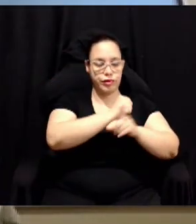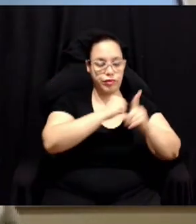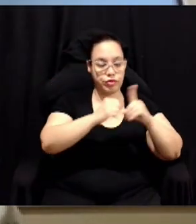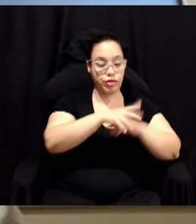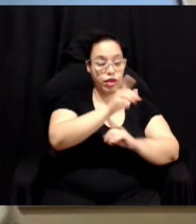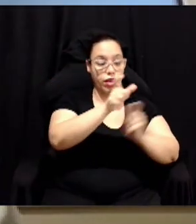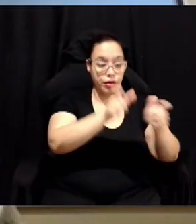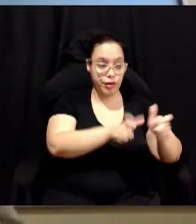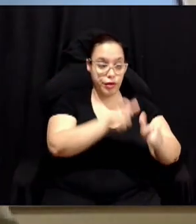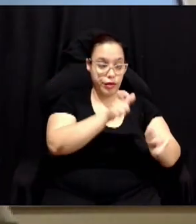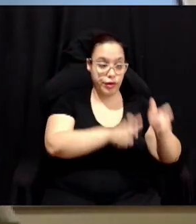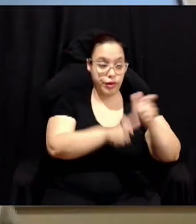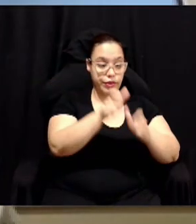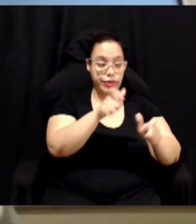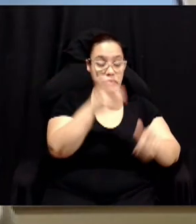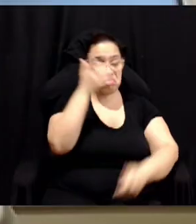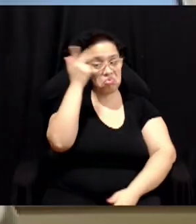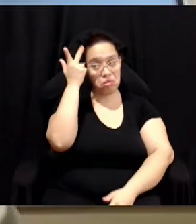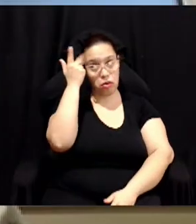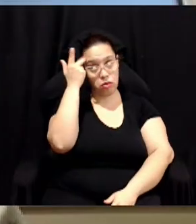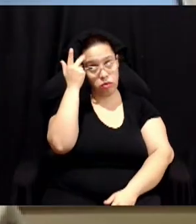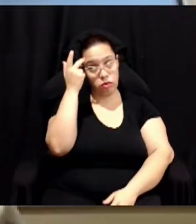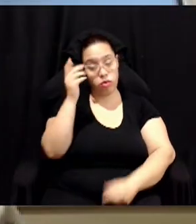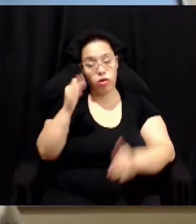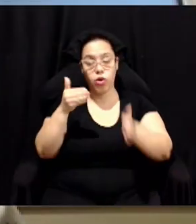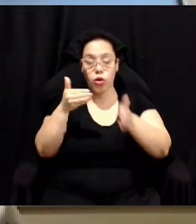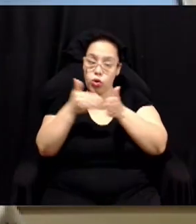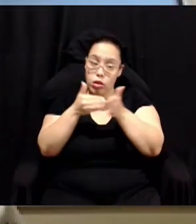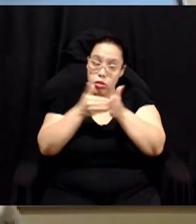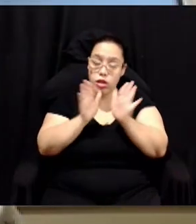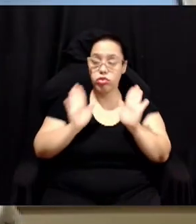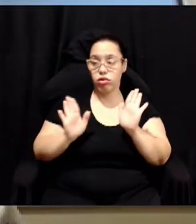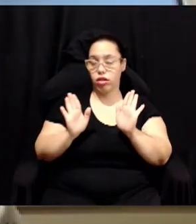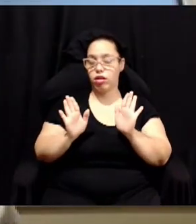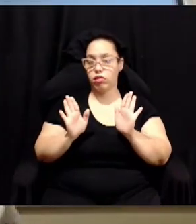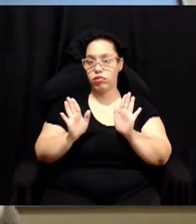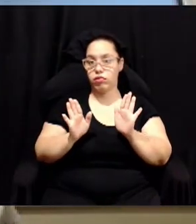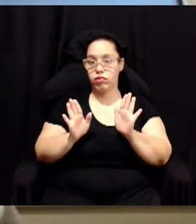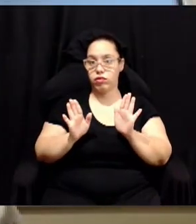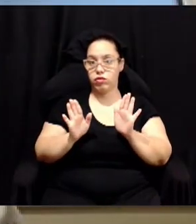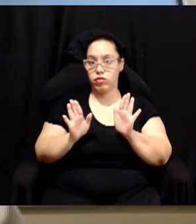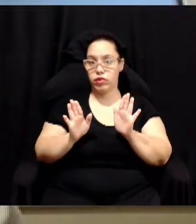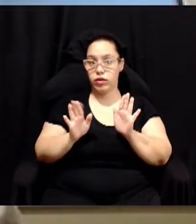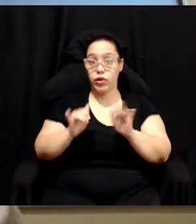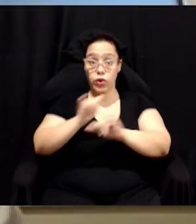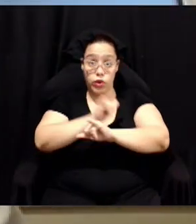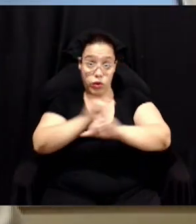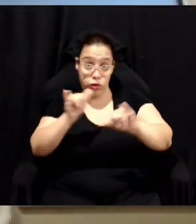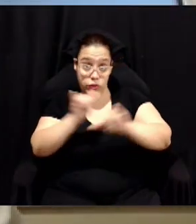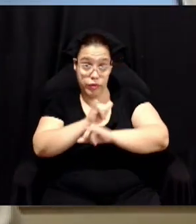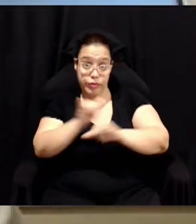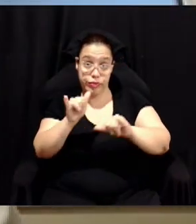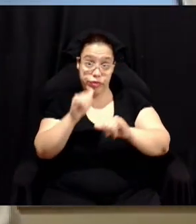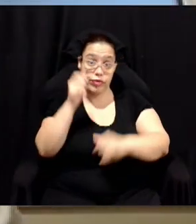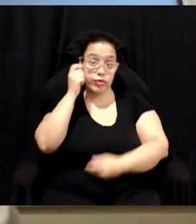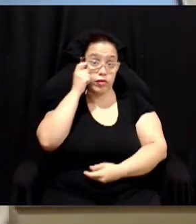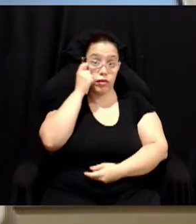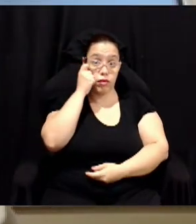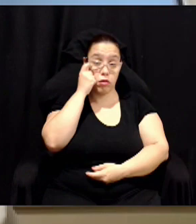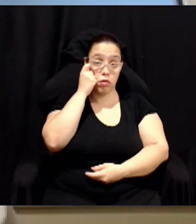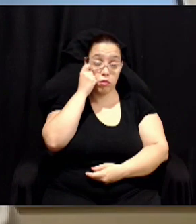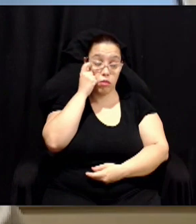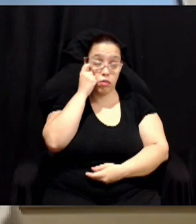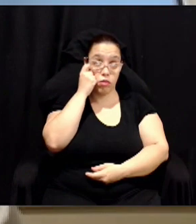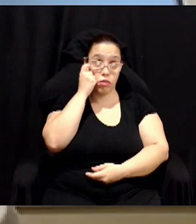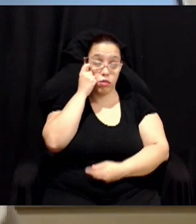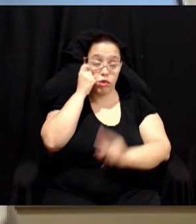assim, normais com limitações. Então, assim, a campanha tem que ser